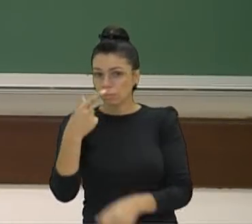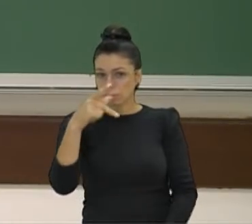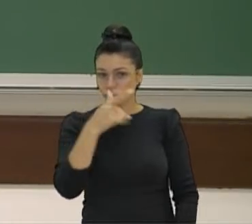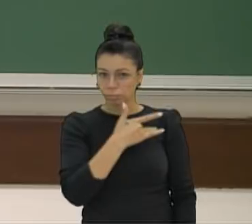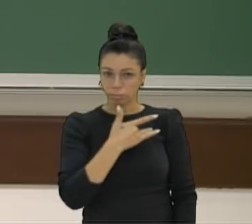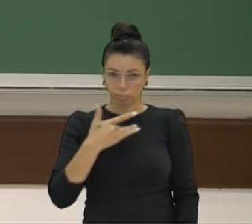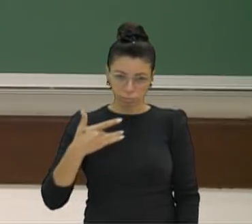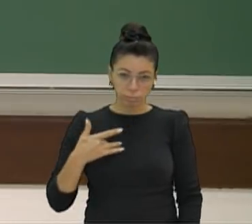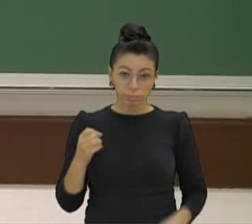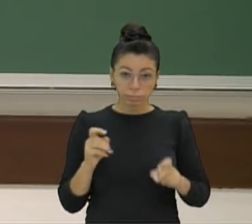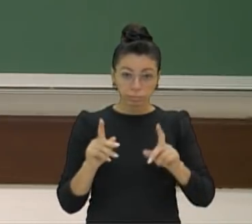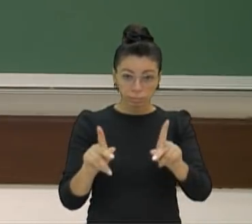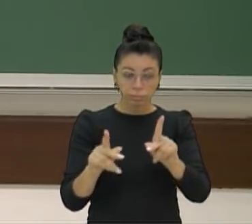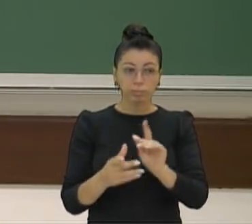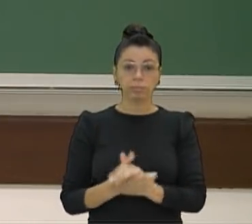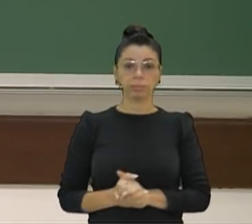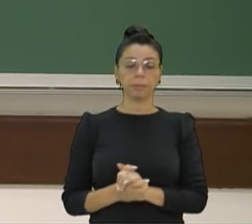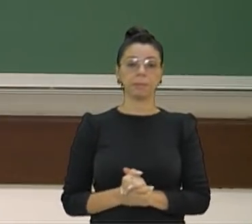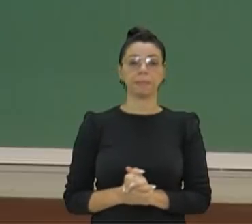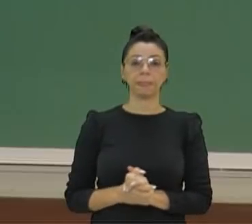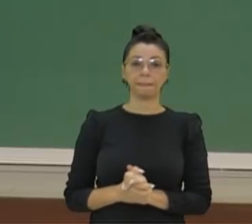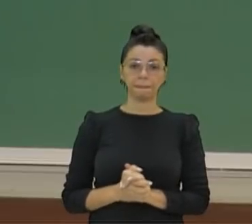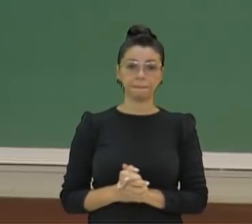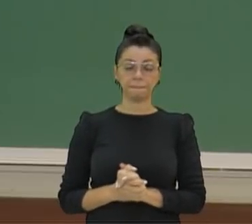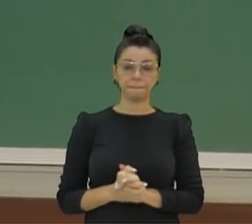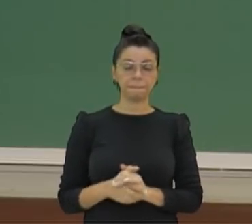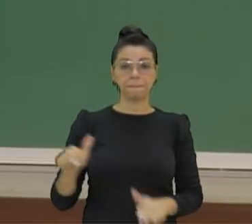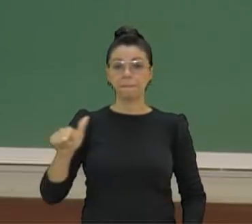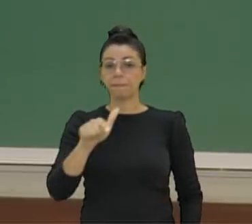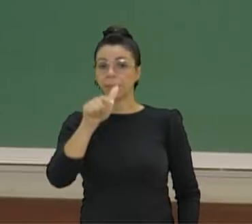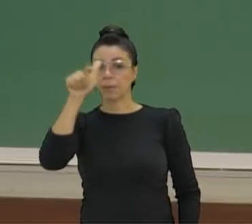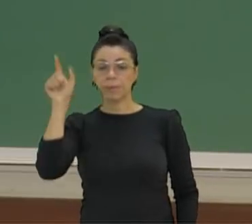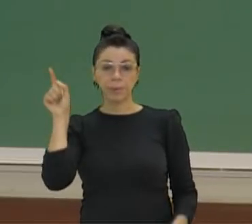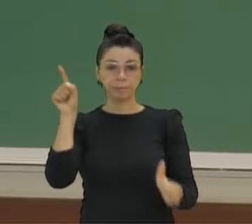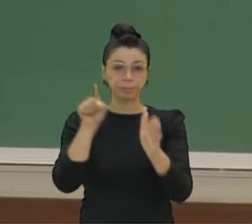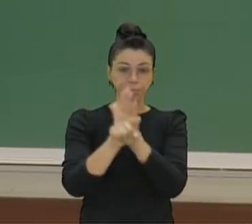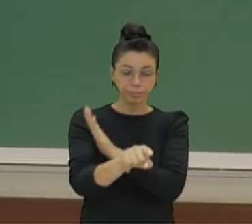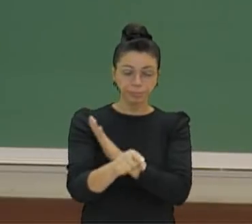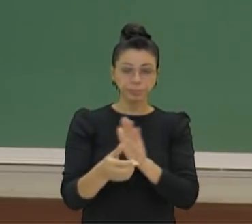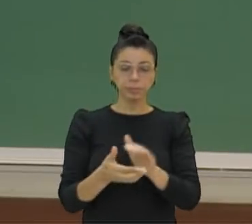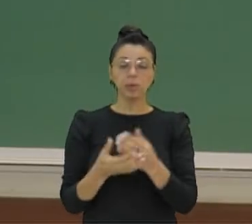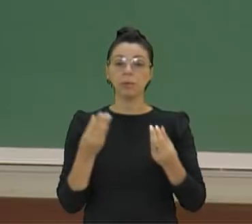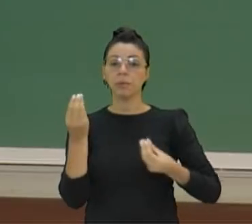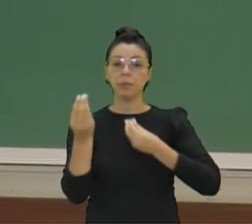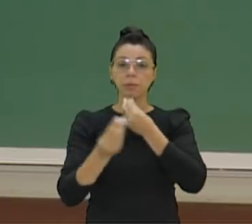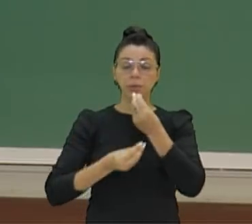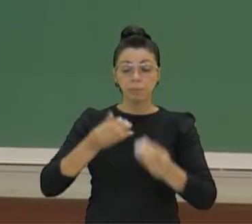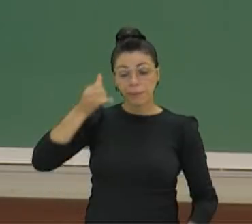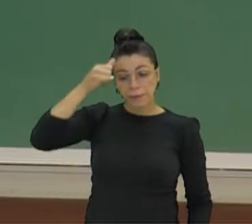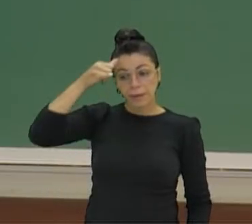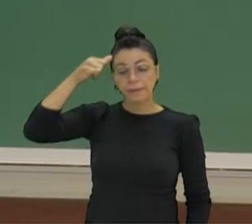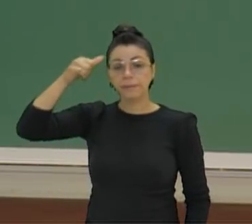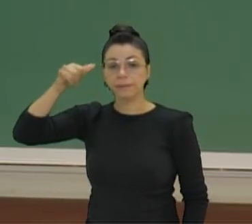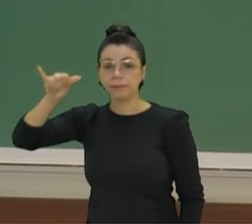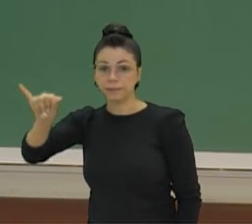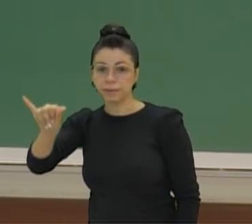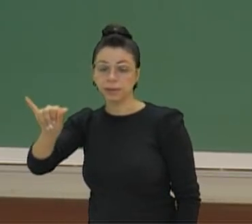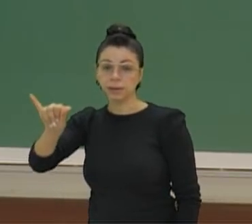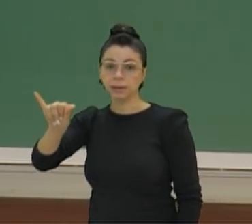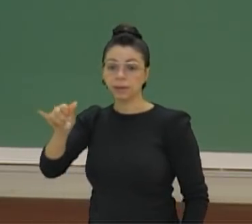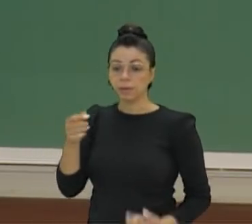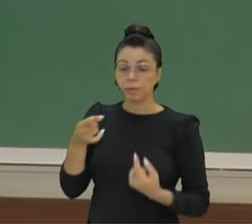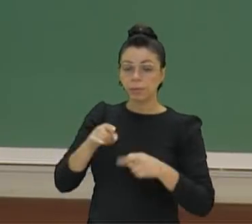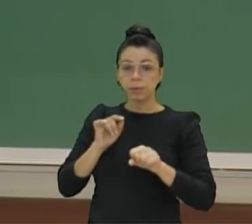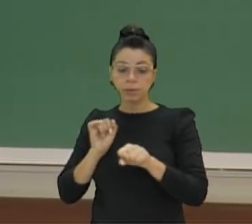saúde. Mais uma questão aqui para você responder. Quais são as formas de prevenção contra essa nova doença que